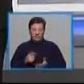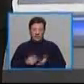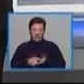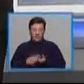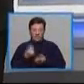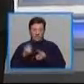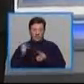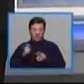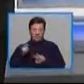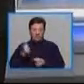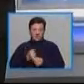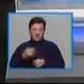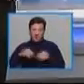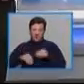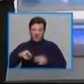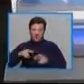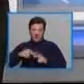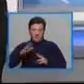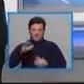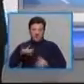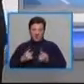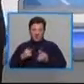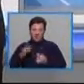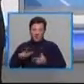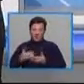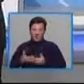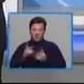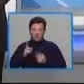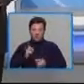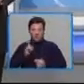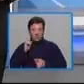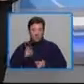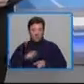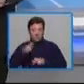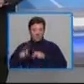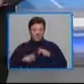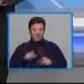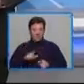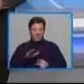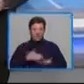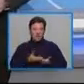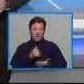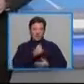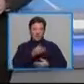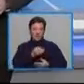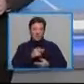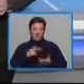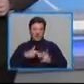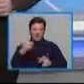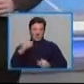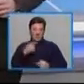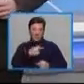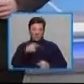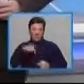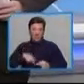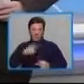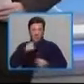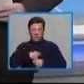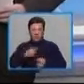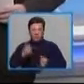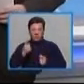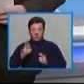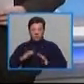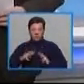Ainda faltam alguns meses para as autárquicas, mas os candidatos já começam a ir para o terreno. O candidato do PS à Câmara do Porto lançou hoje